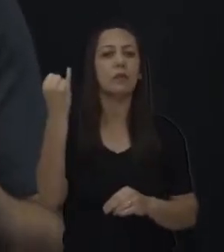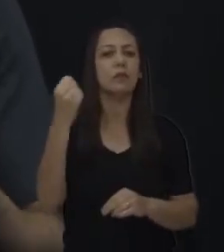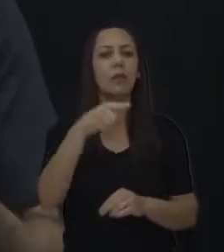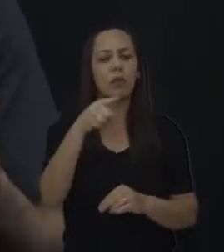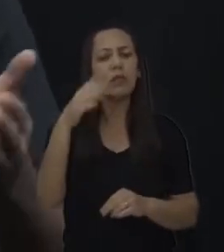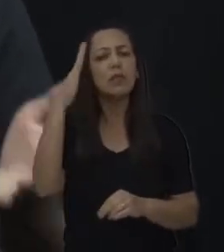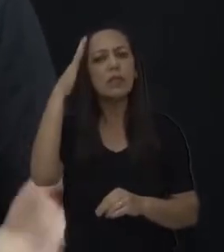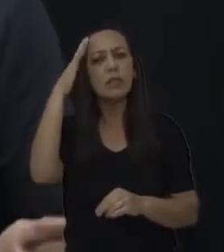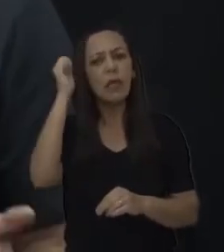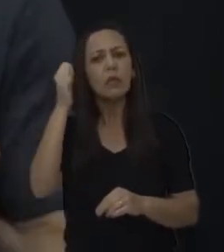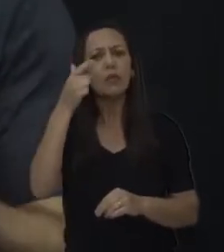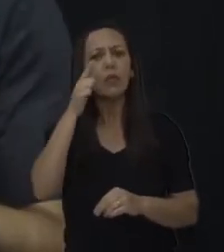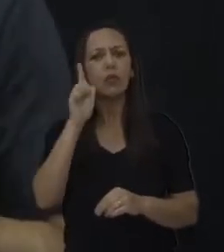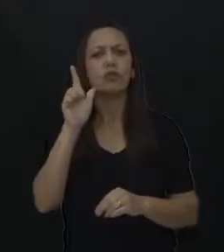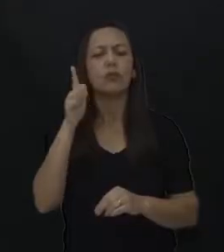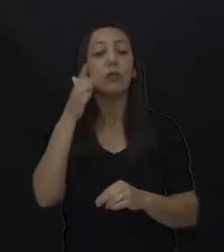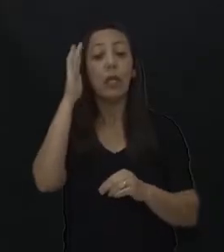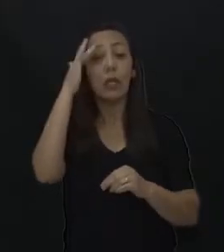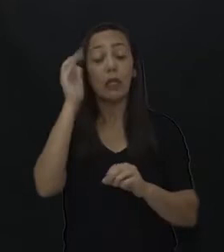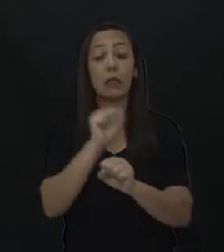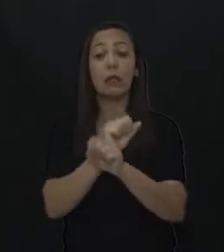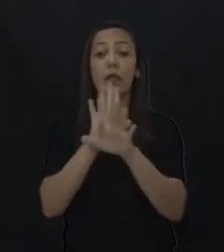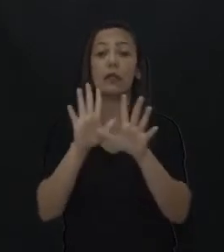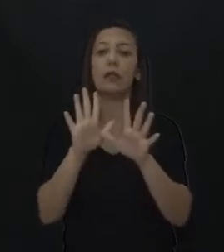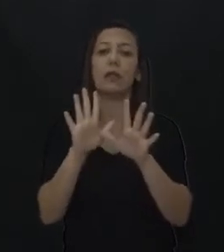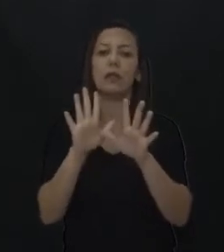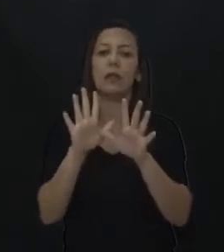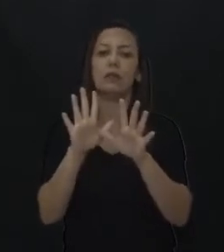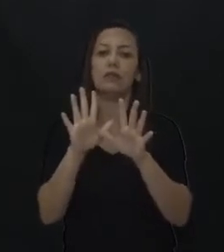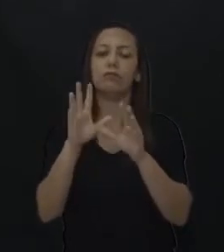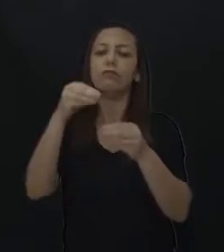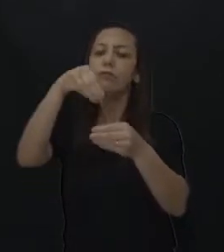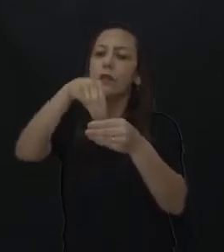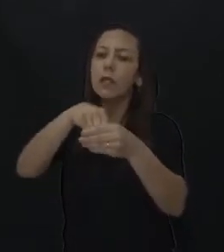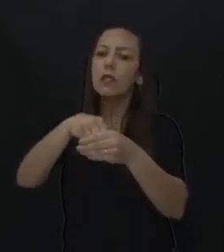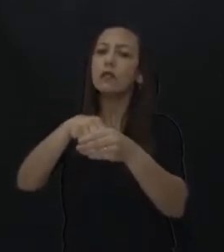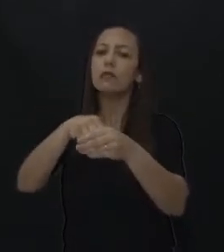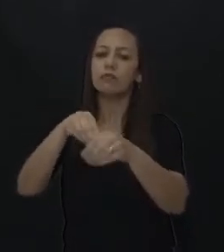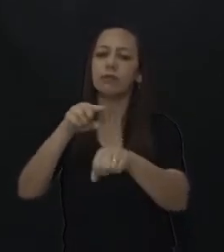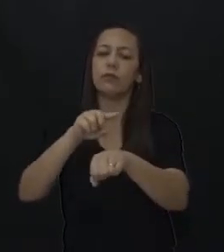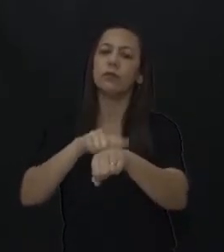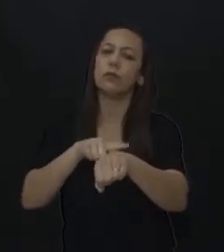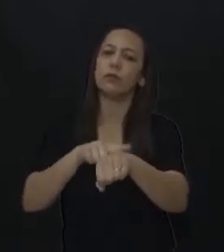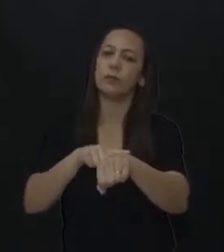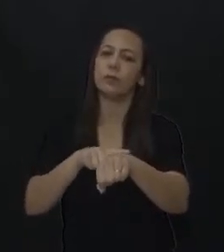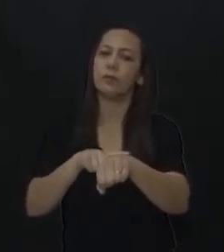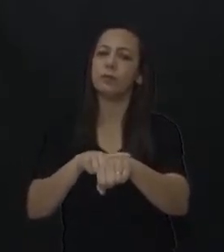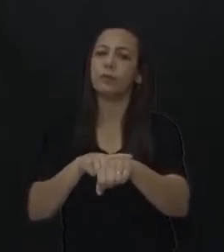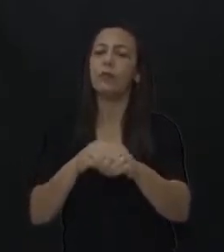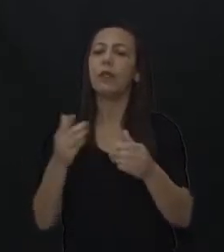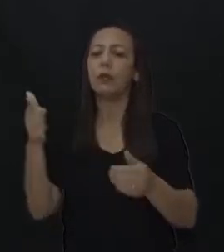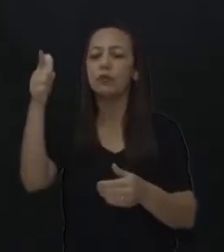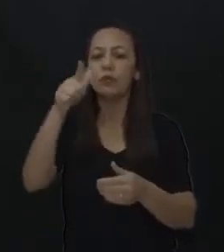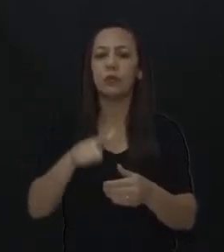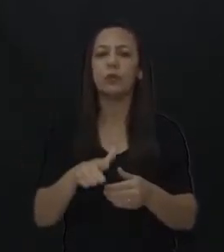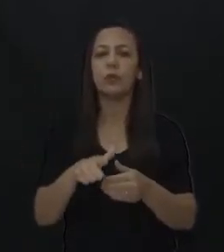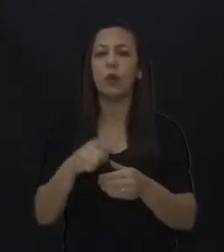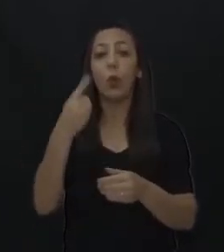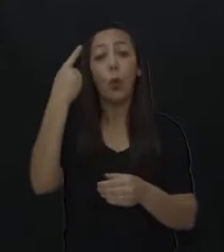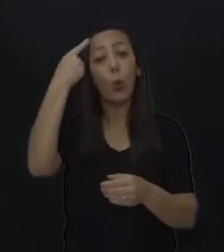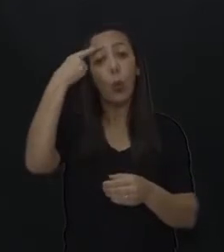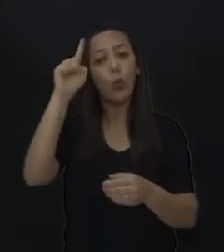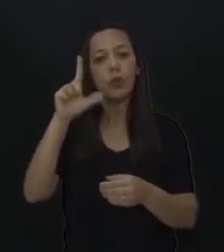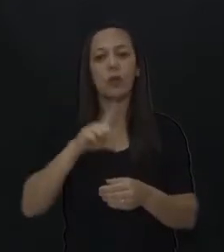que você consiga compreender tudo que envolve medidas de tempo, tá? Então vamos aqui de novo. Um